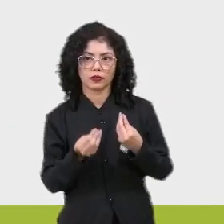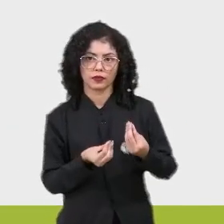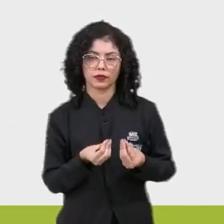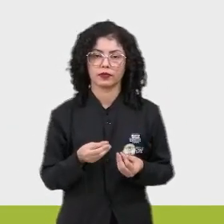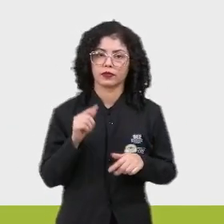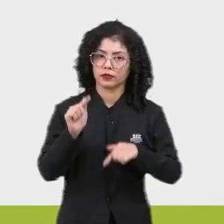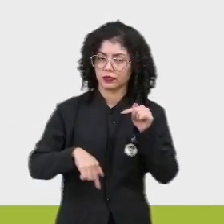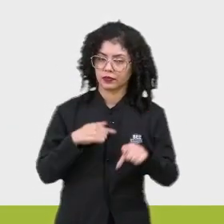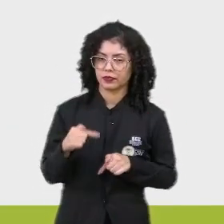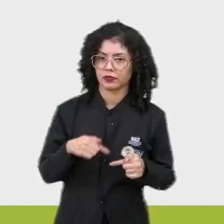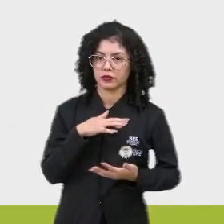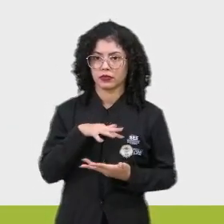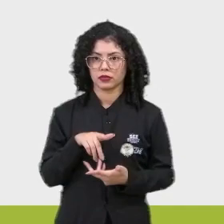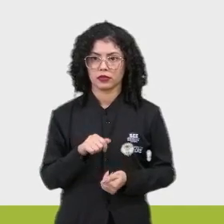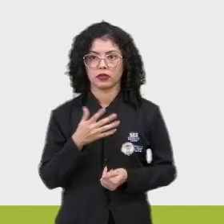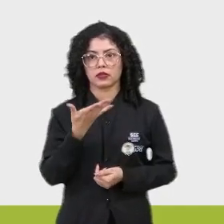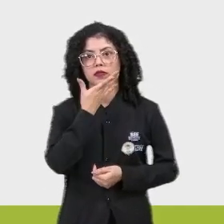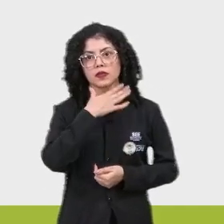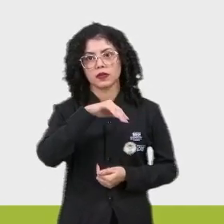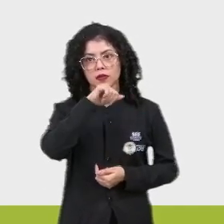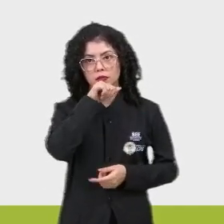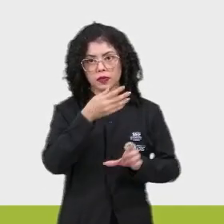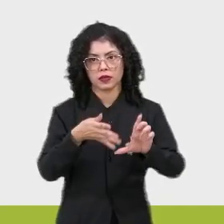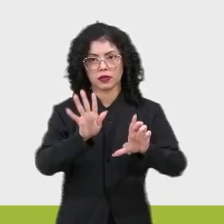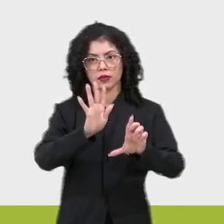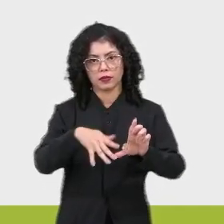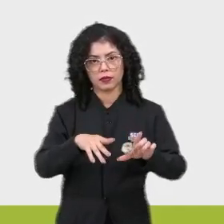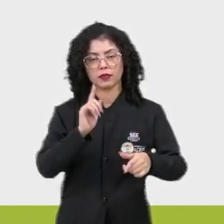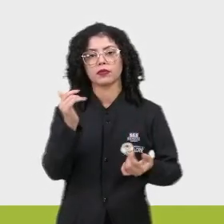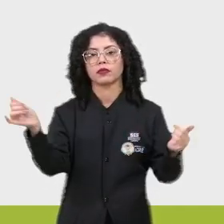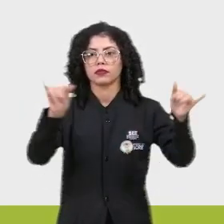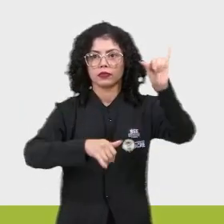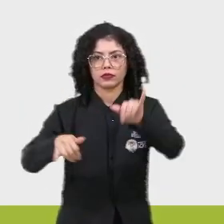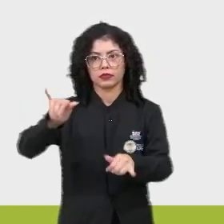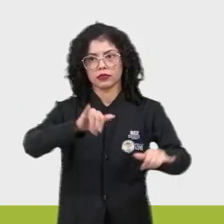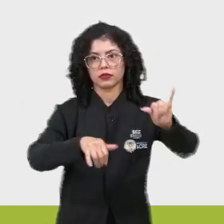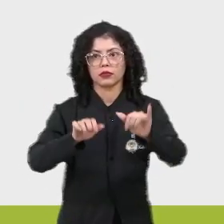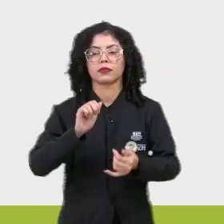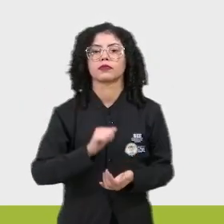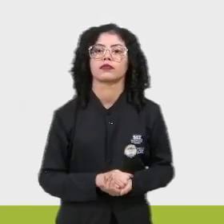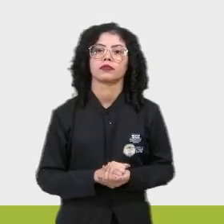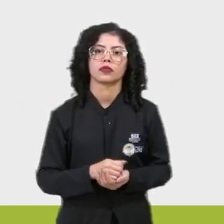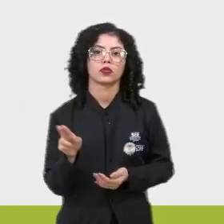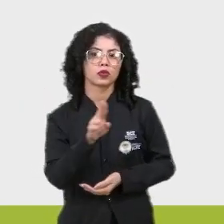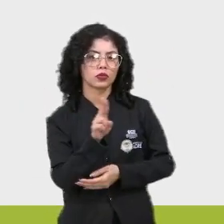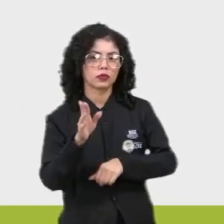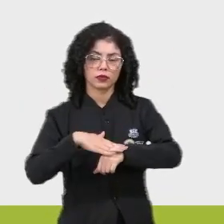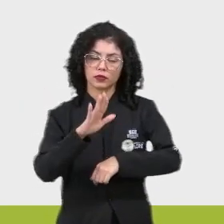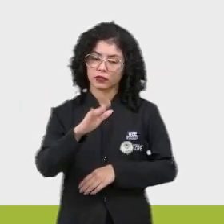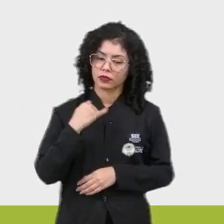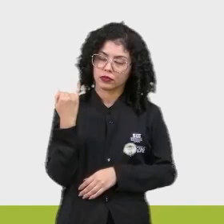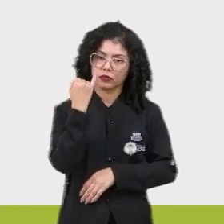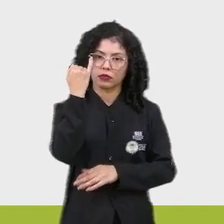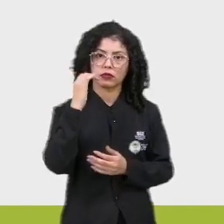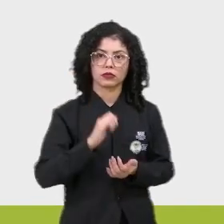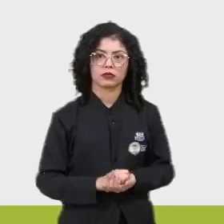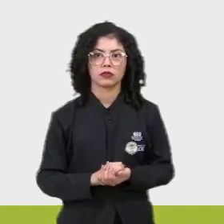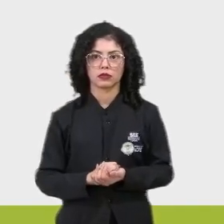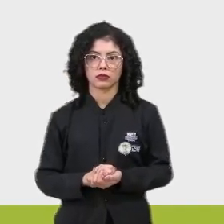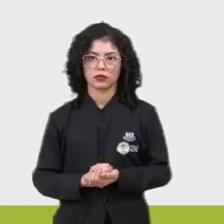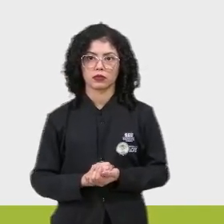mundo da química como o pai da tabela periódica. Ele foi um dos nomes mais principais